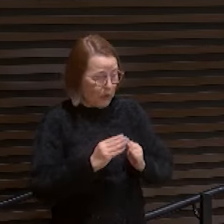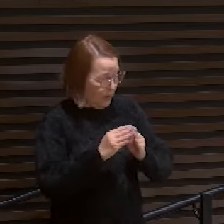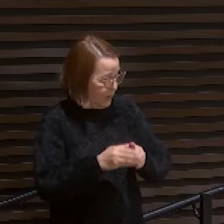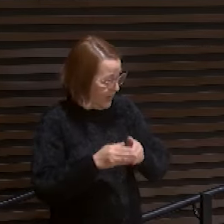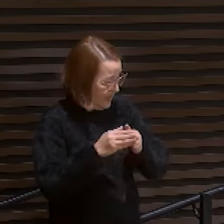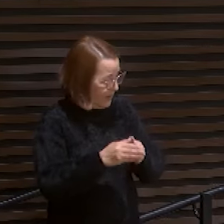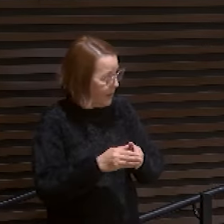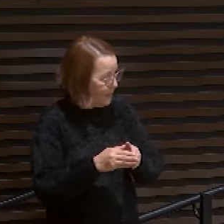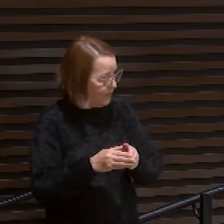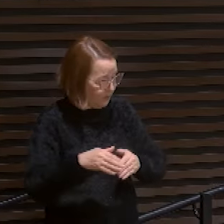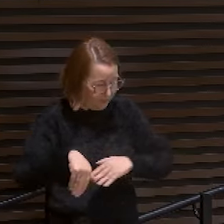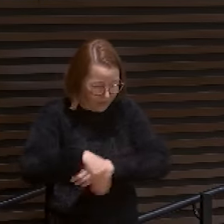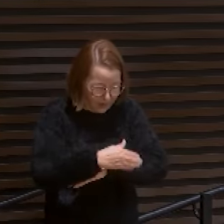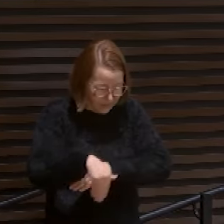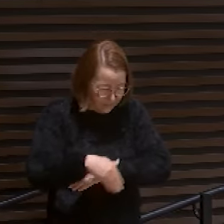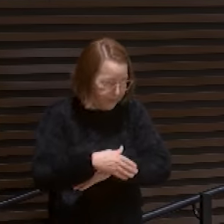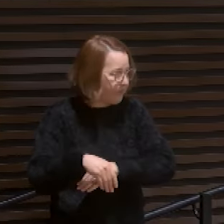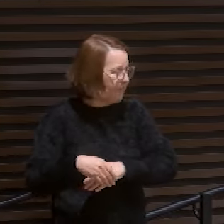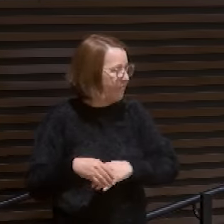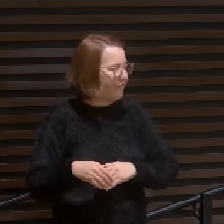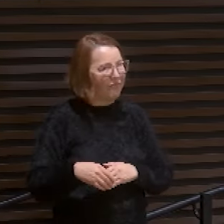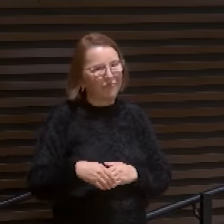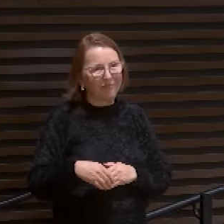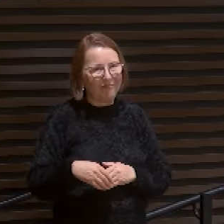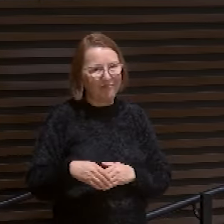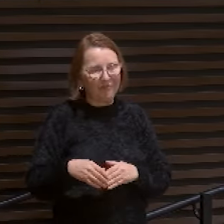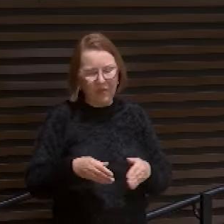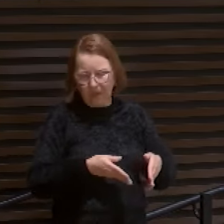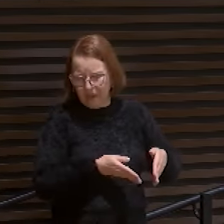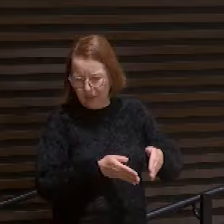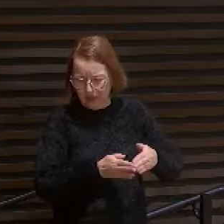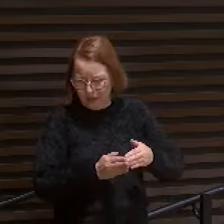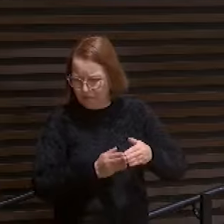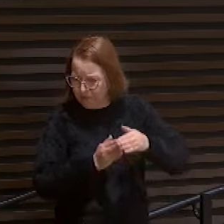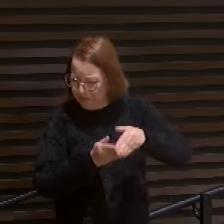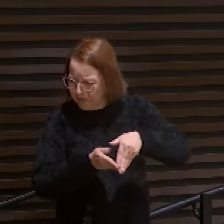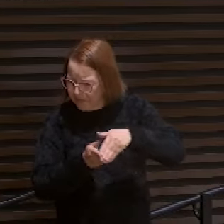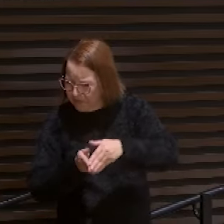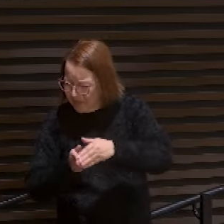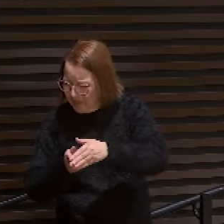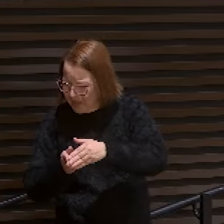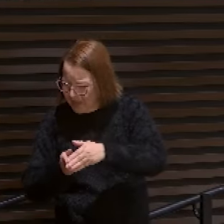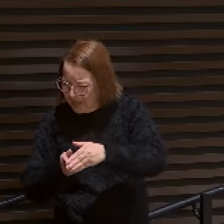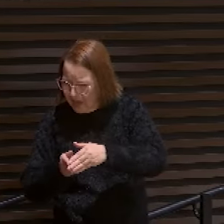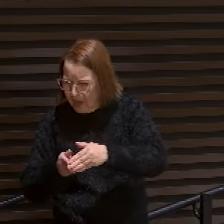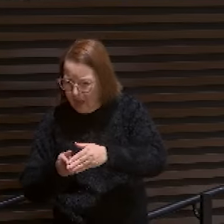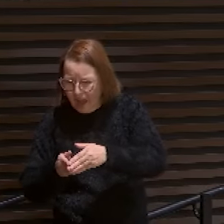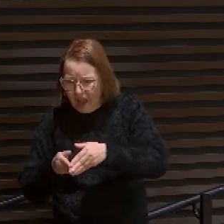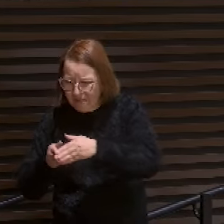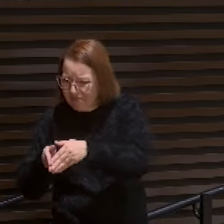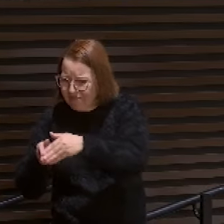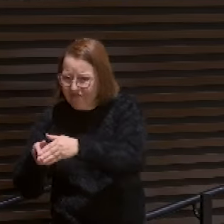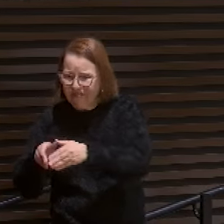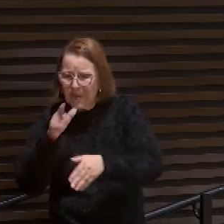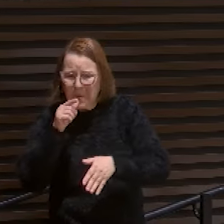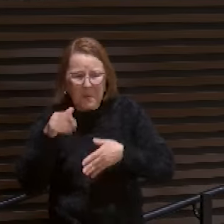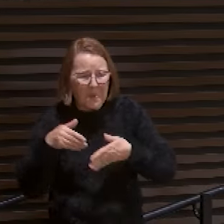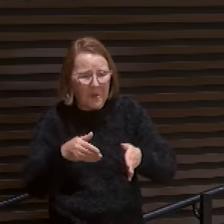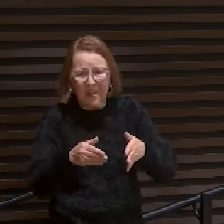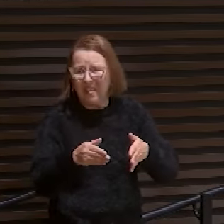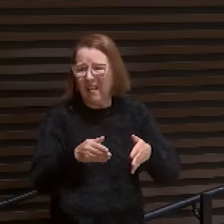hora lá, o barquinho correu para dentro de um córrego, e ele tentou, mas o córrego estava forte e o barquinho foi